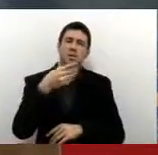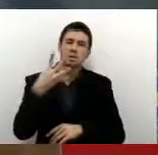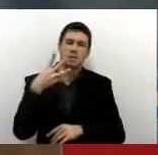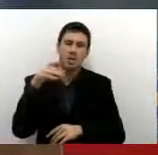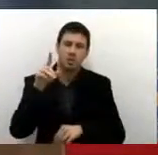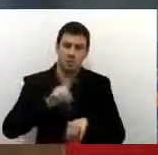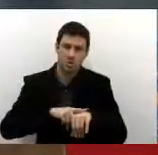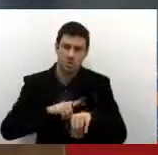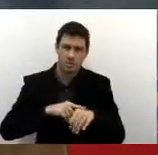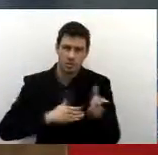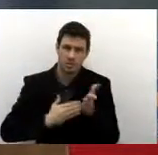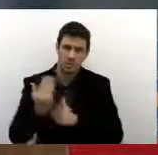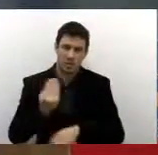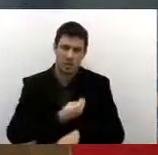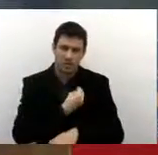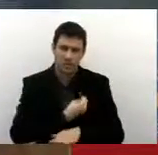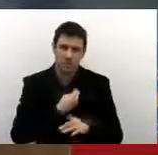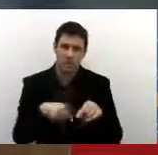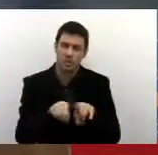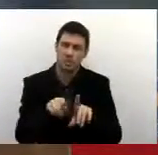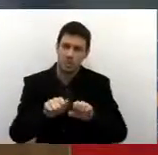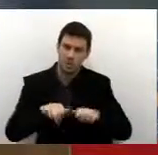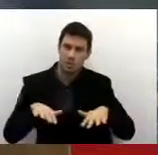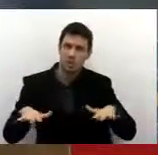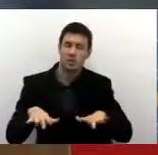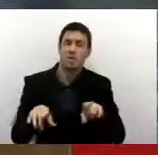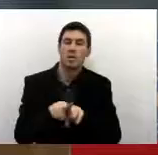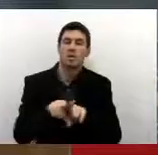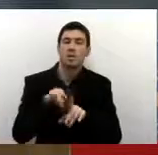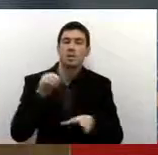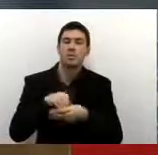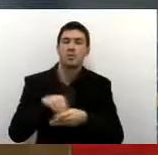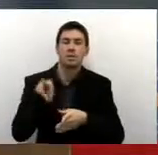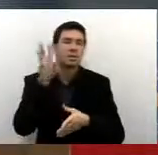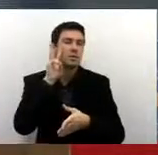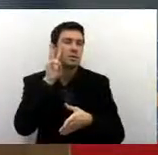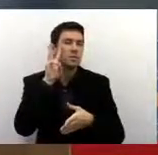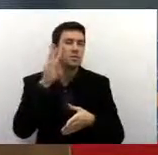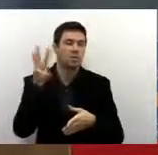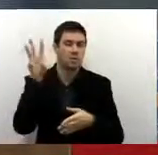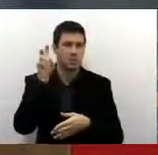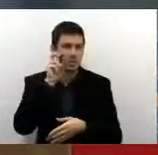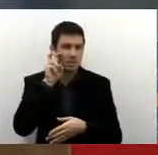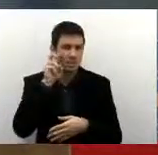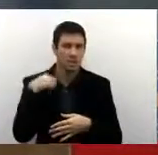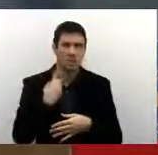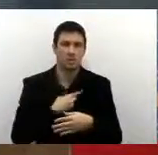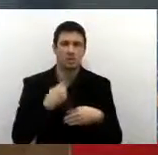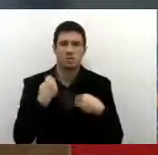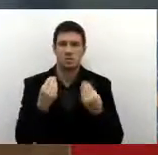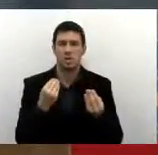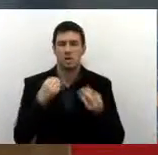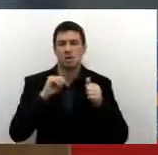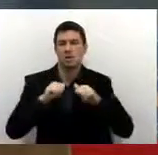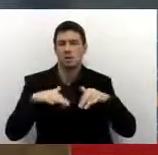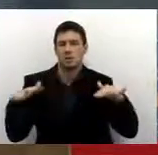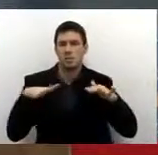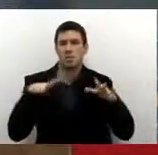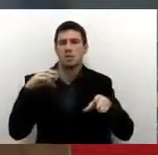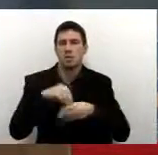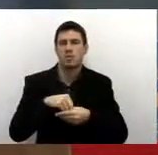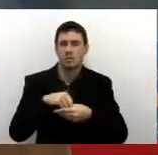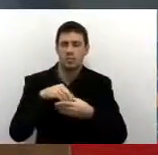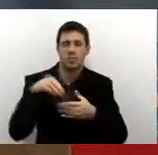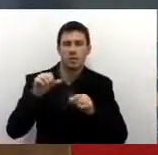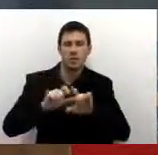vivo também da sessão ordinária que acontece na tarde desta terça-feira. As terças e quintas nós temos transmissão das sessões ordinárias. TV